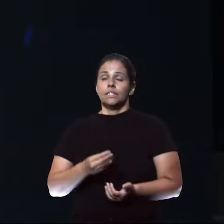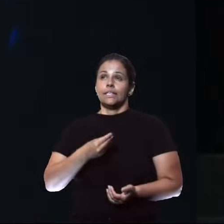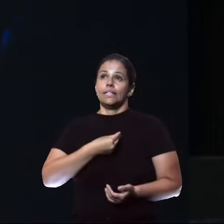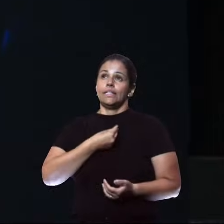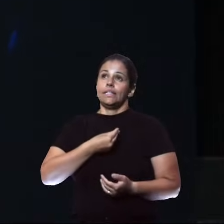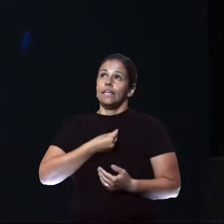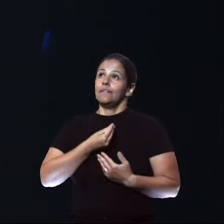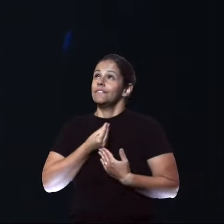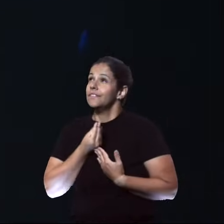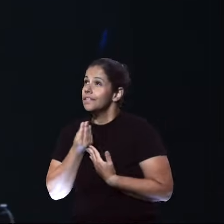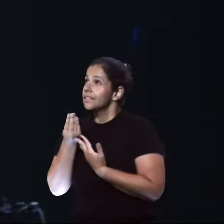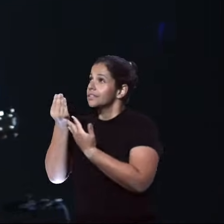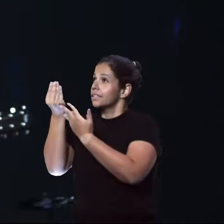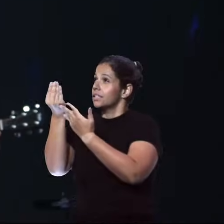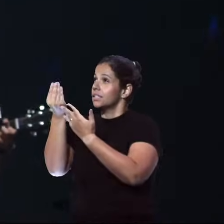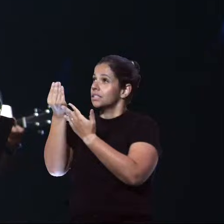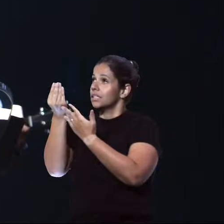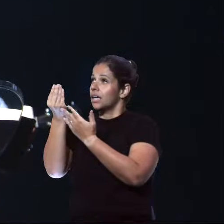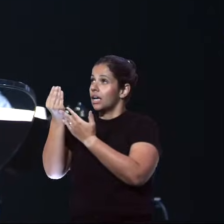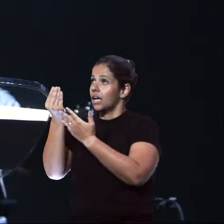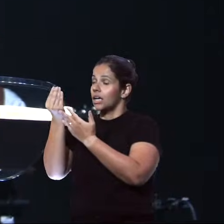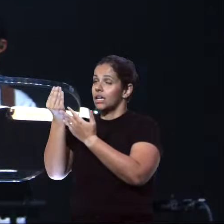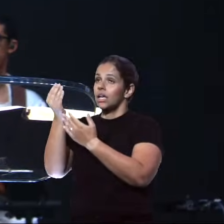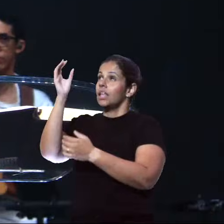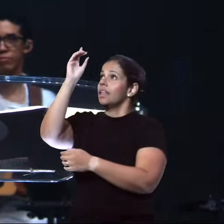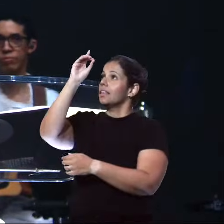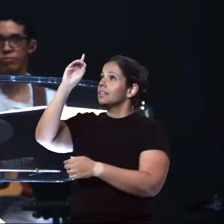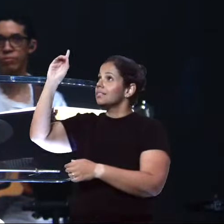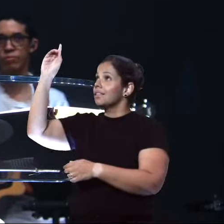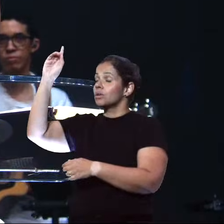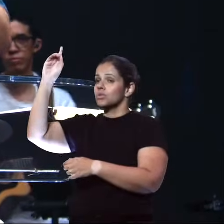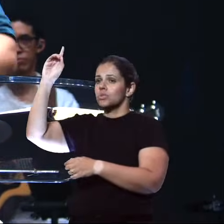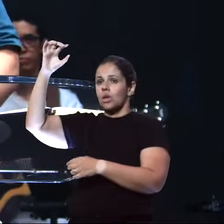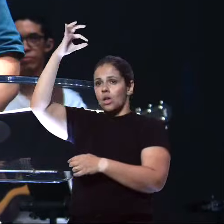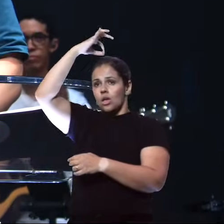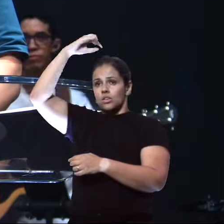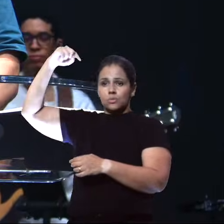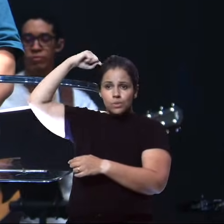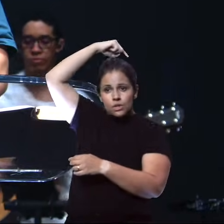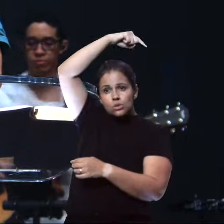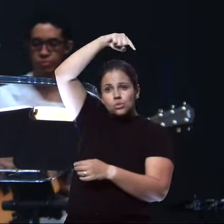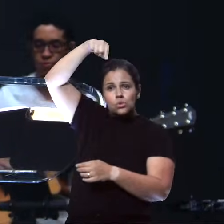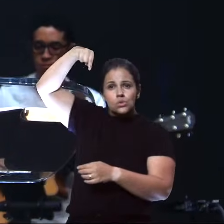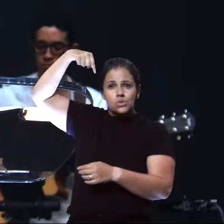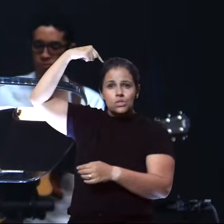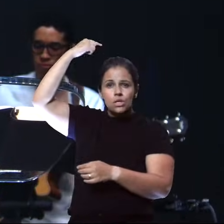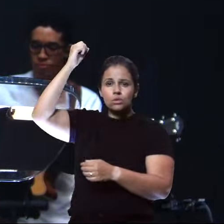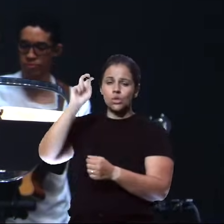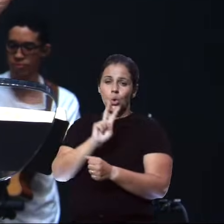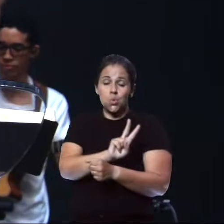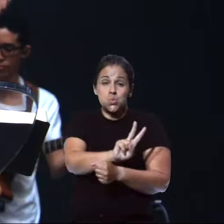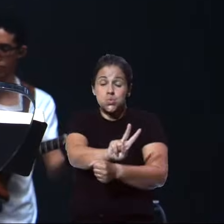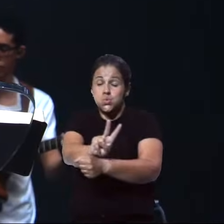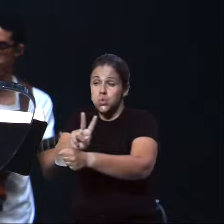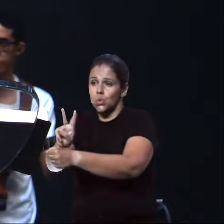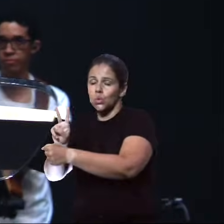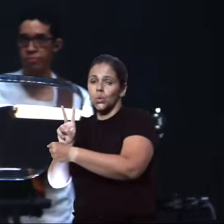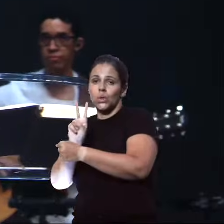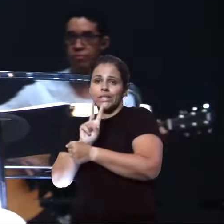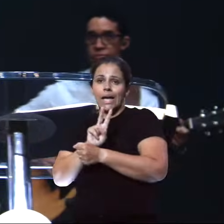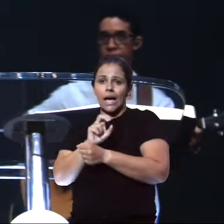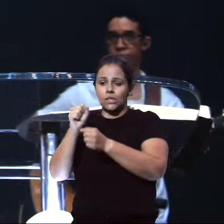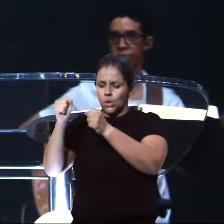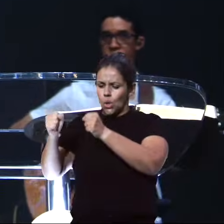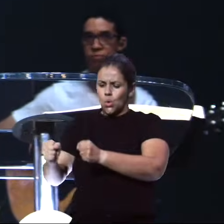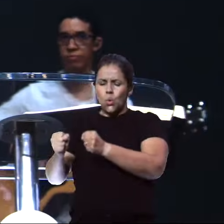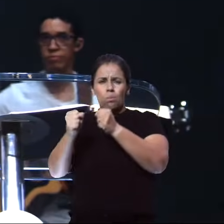com o Espírito de Deus, Ele tem te capacitado com poder para não recuar nas dificuldades, com amor para não